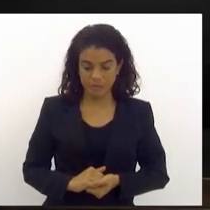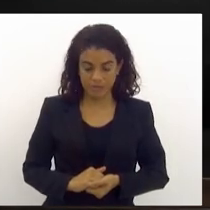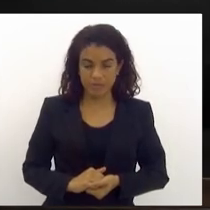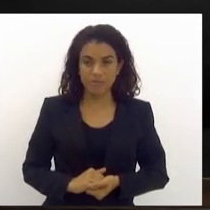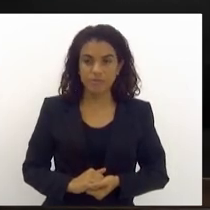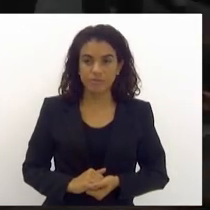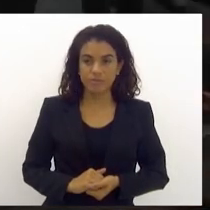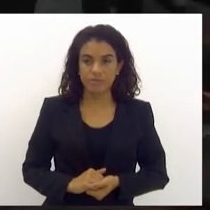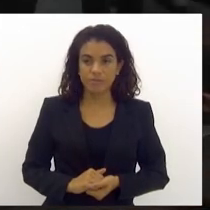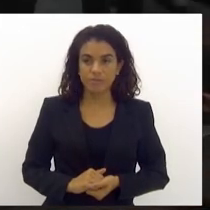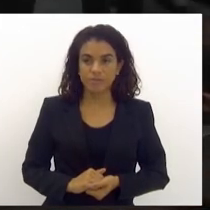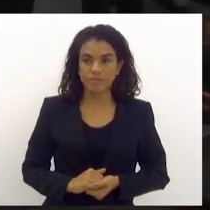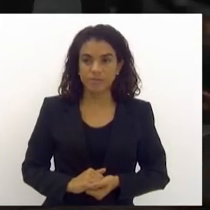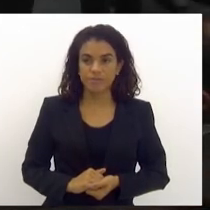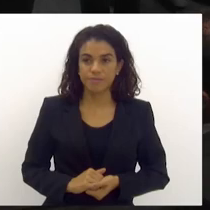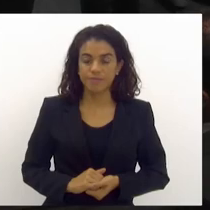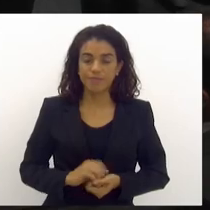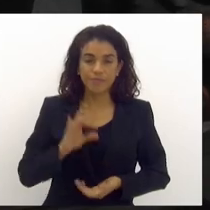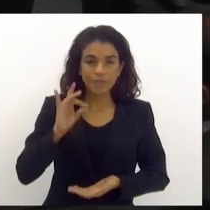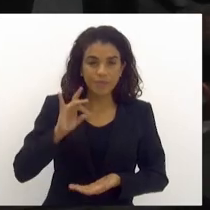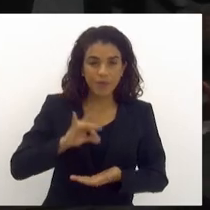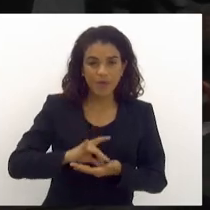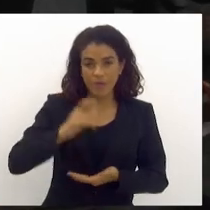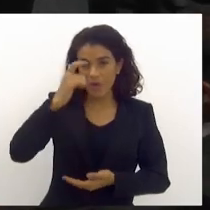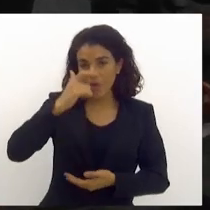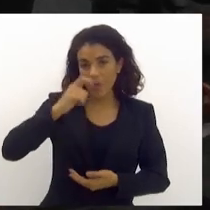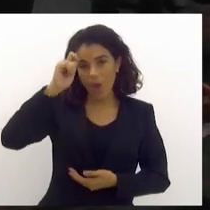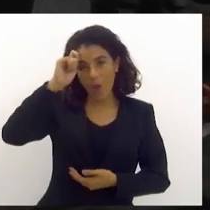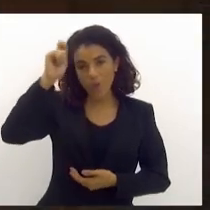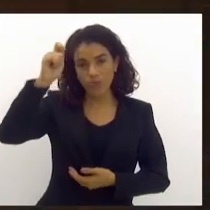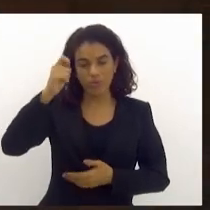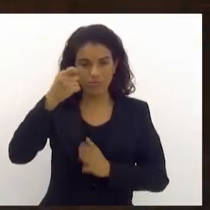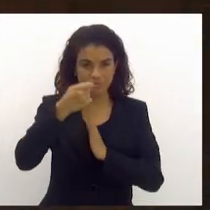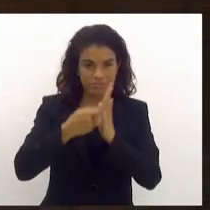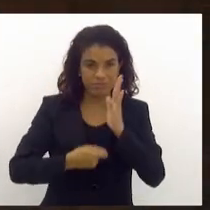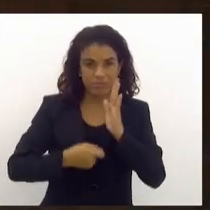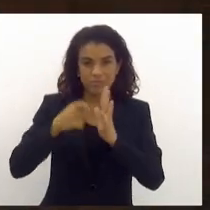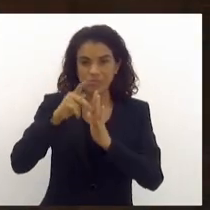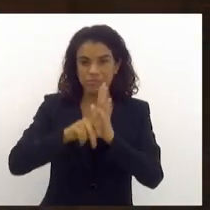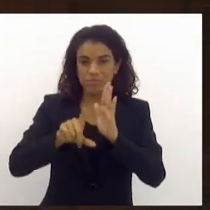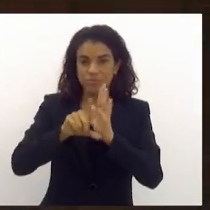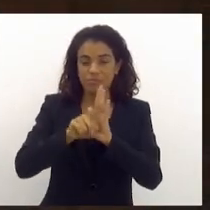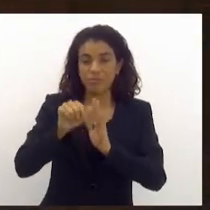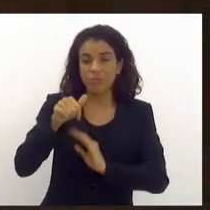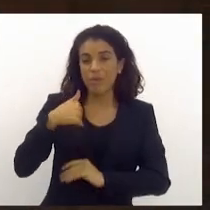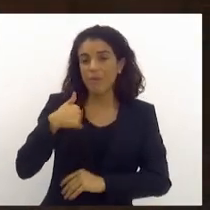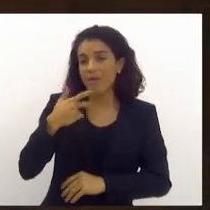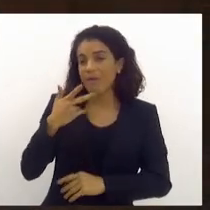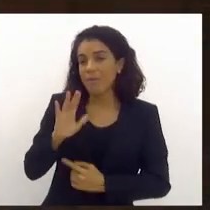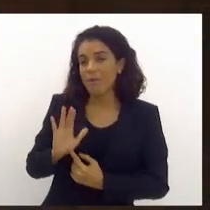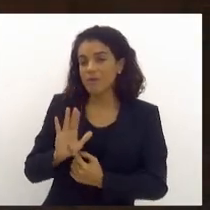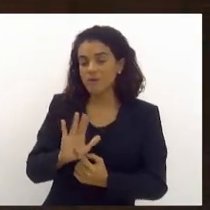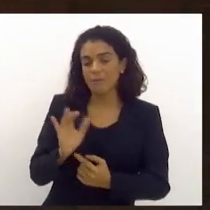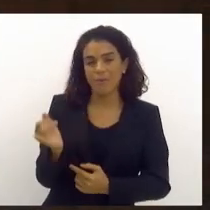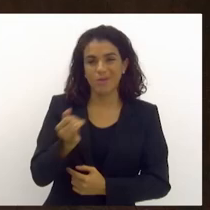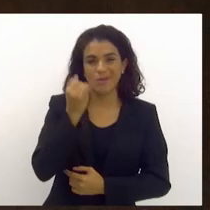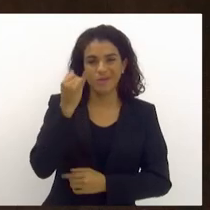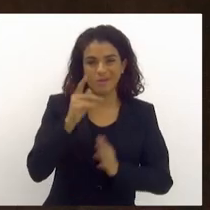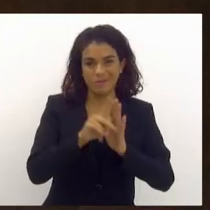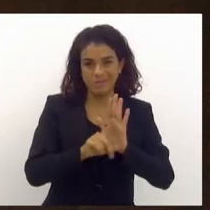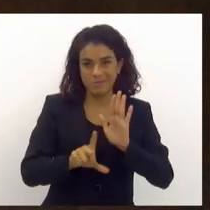Por favor, deputado. Presidente, na verdade, como autor do projeto, apenas para ressaltar a importância deste